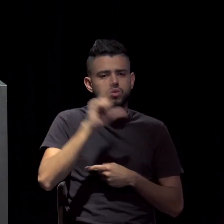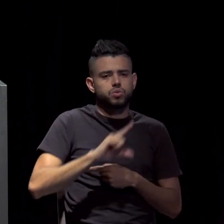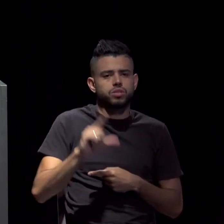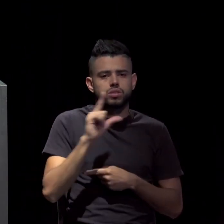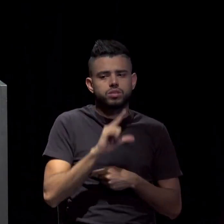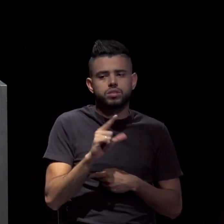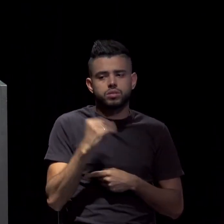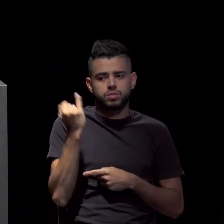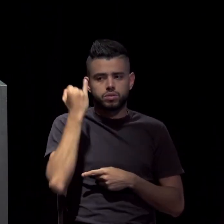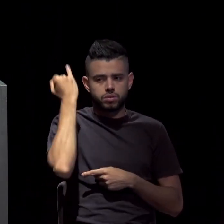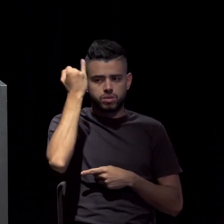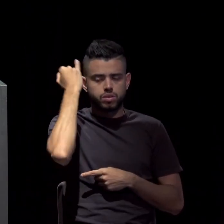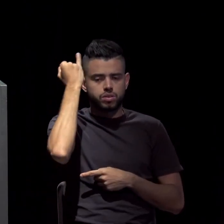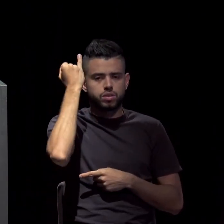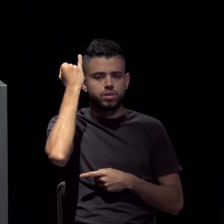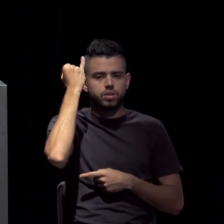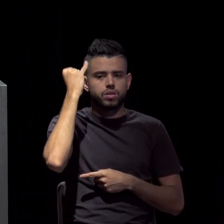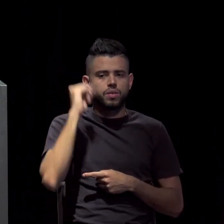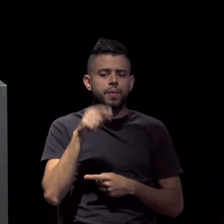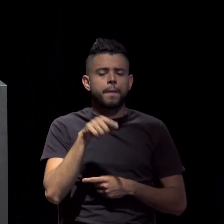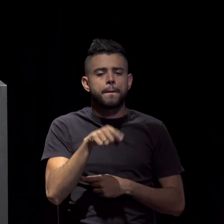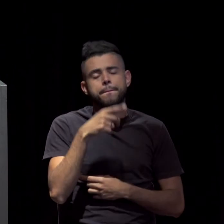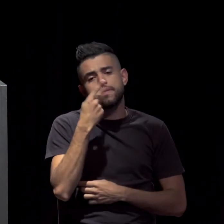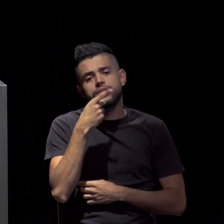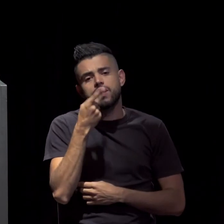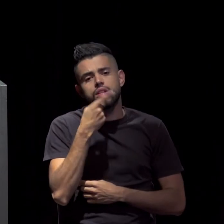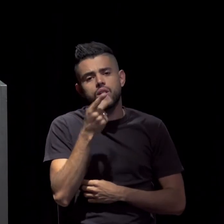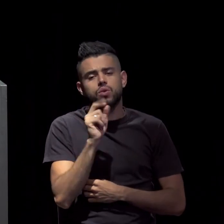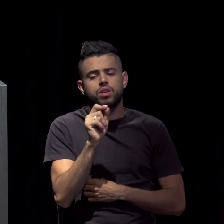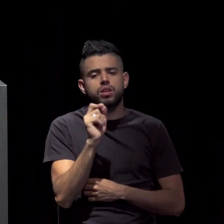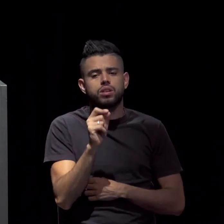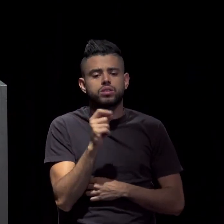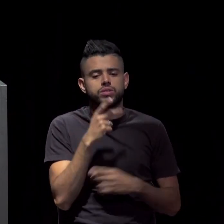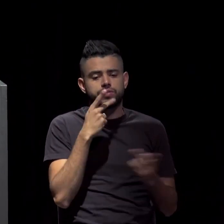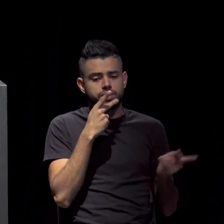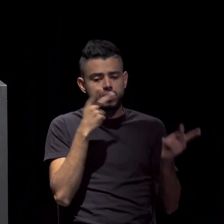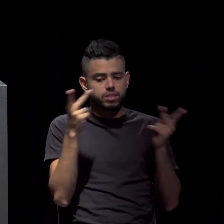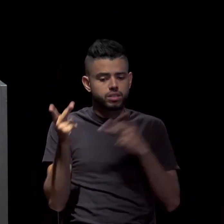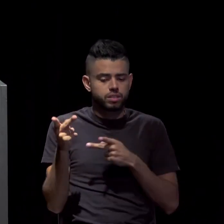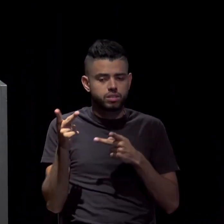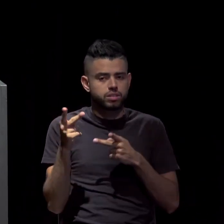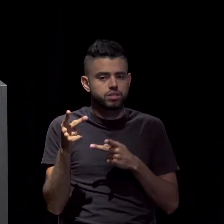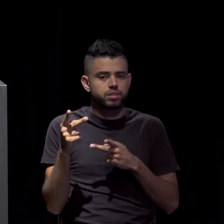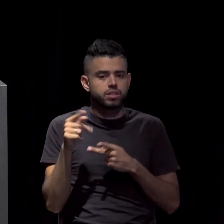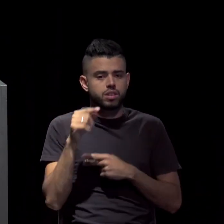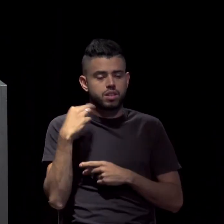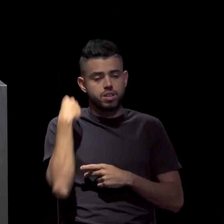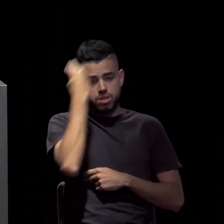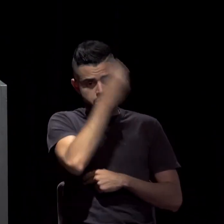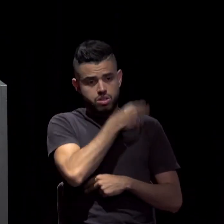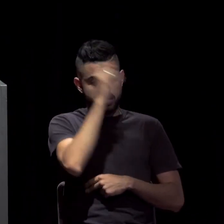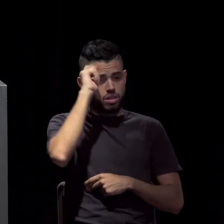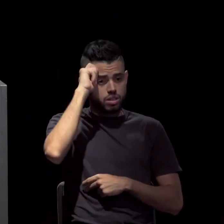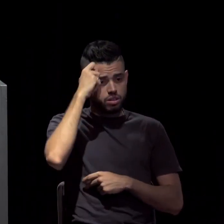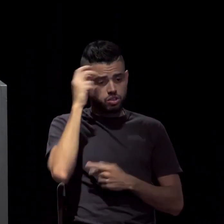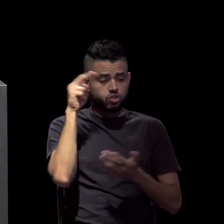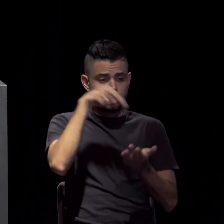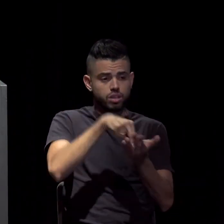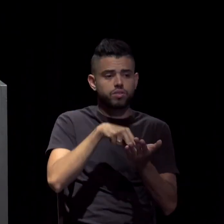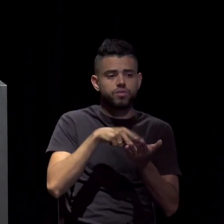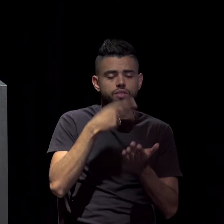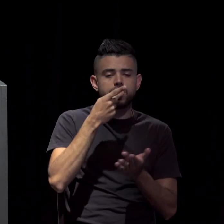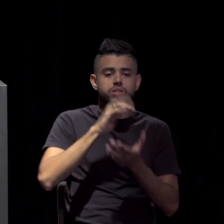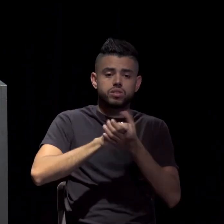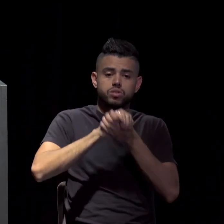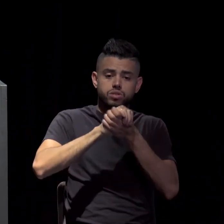fundamental para as populações oprimidas. Então, no mito, ela vai dizer, dos muitos visitantes à Lapinha, Nossa Senhora chega e ela vai fazer a saudação